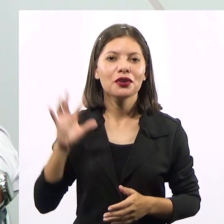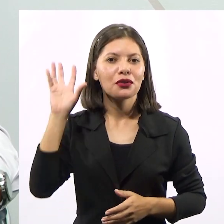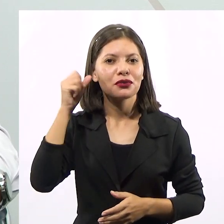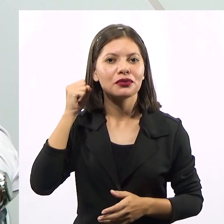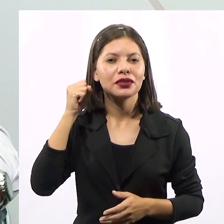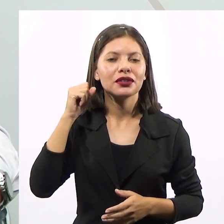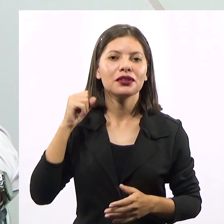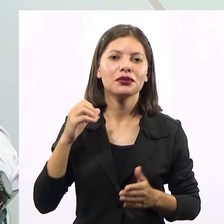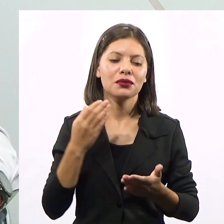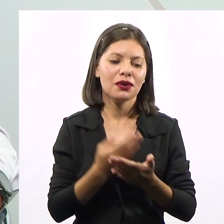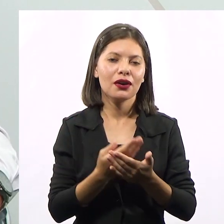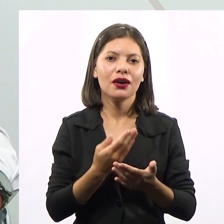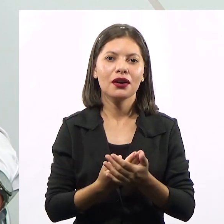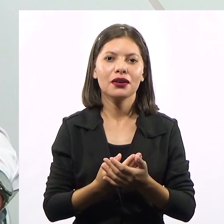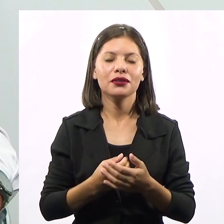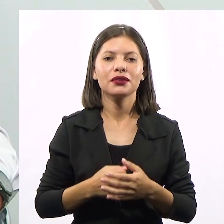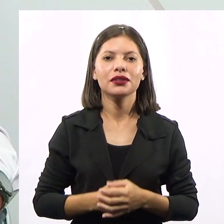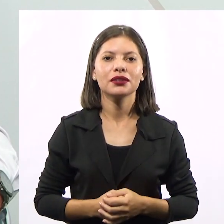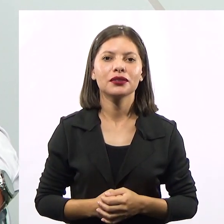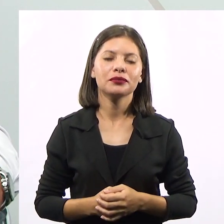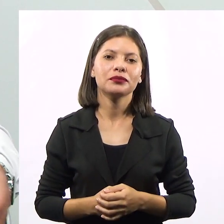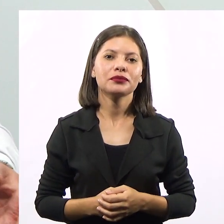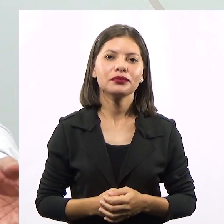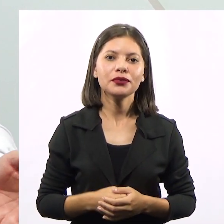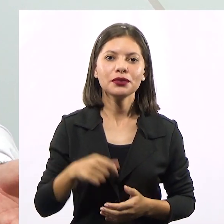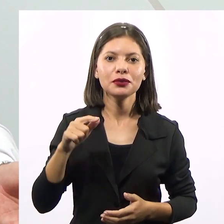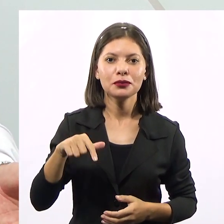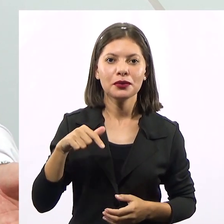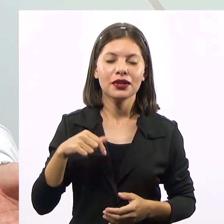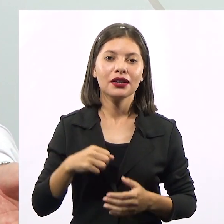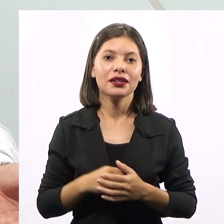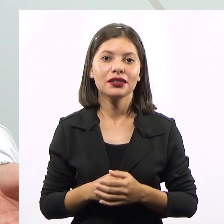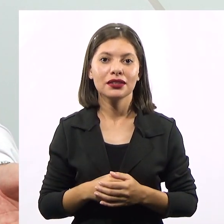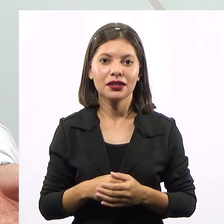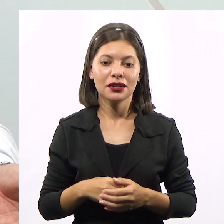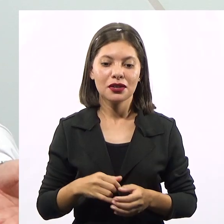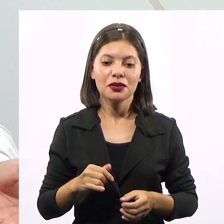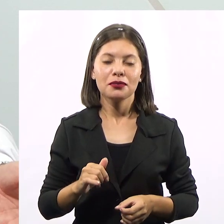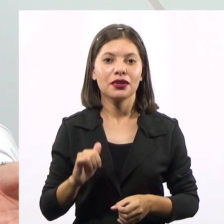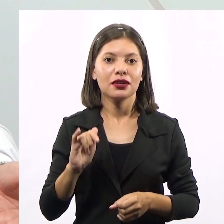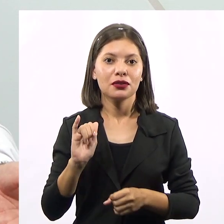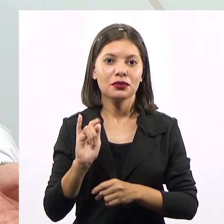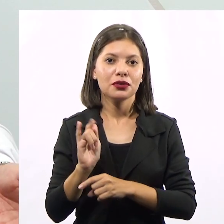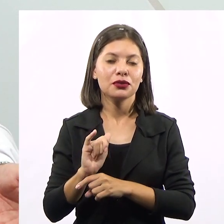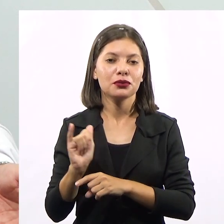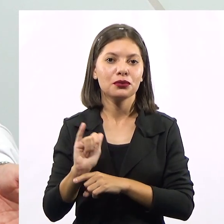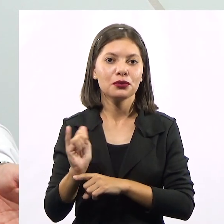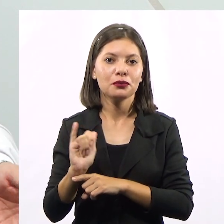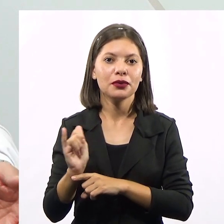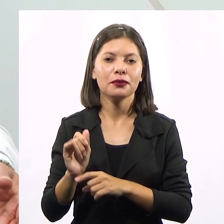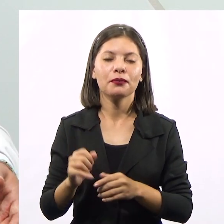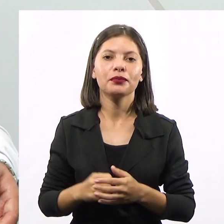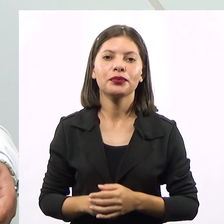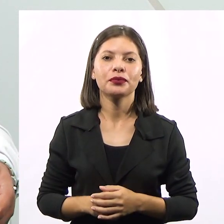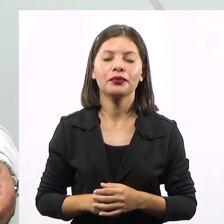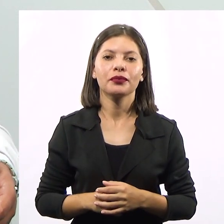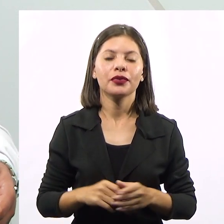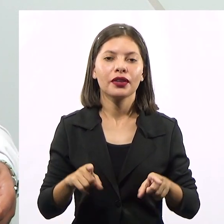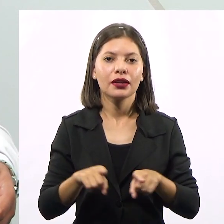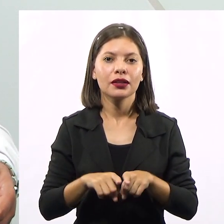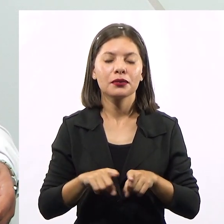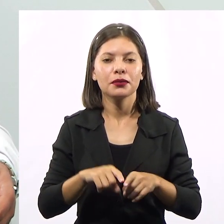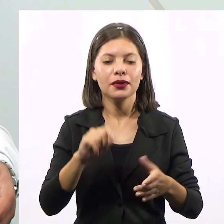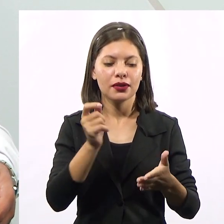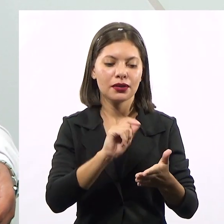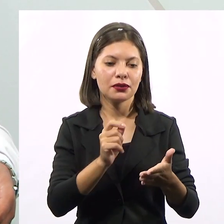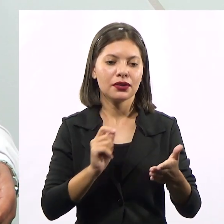no ouvido, ouvindo as aulas que foram disponibilizadas, como essa que vai para o canal do YouTube. outros